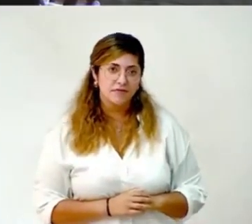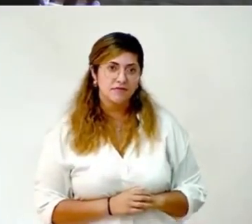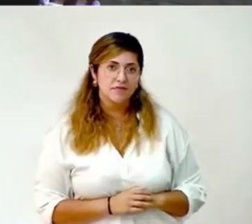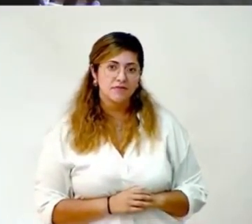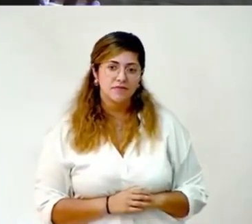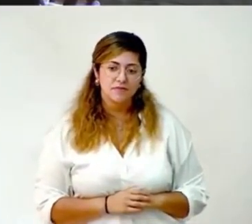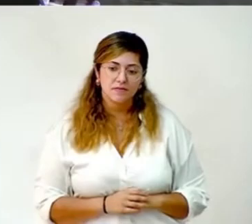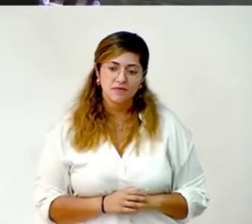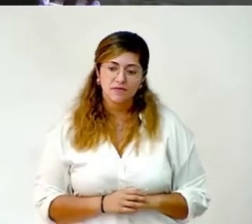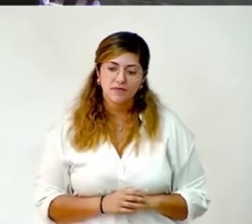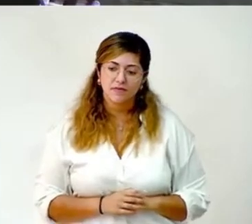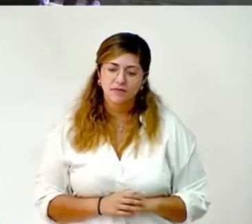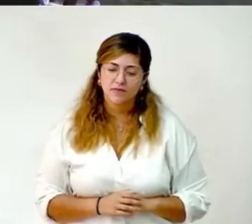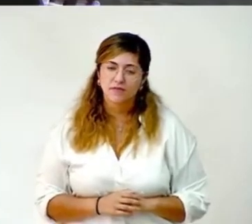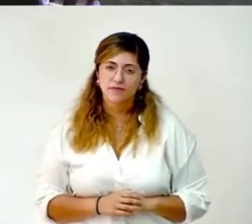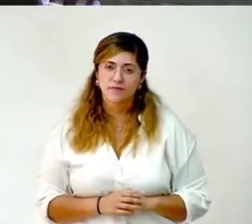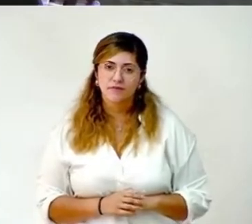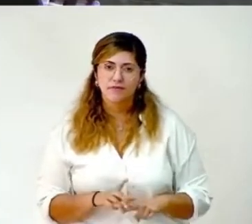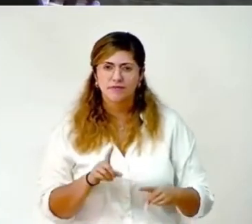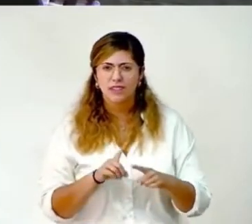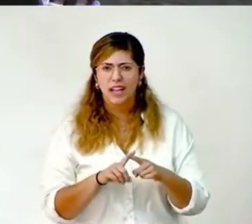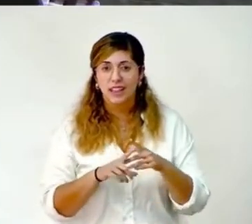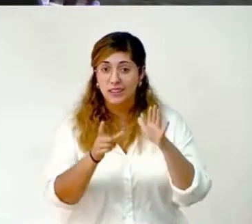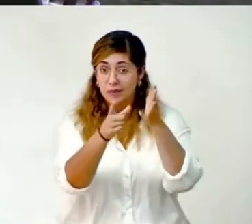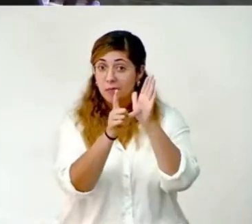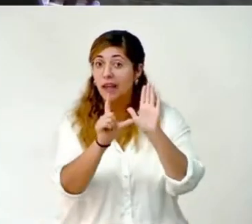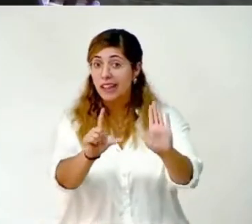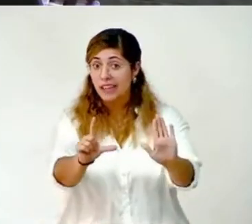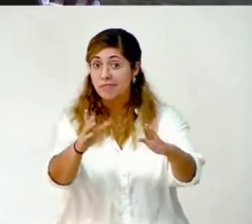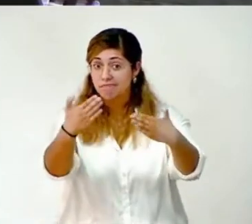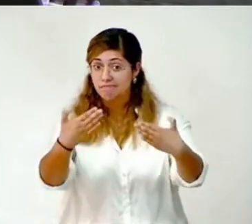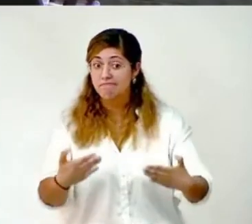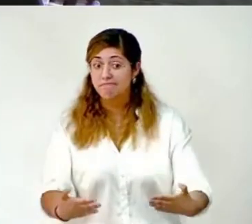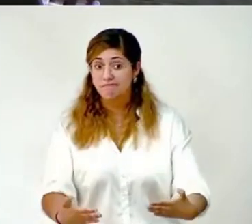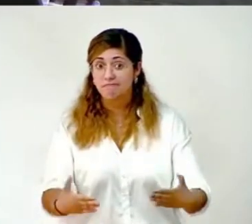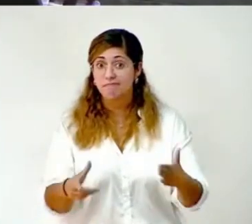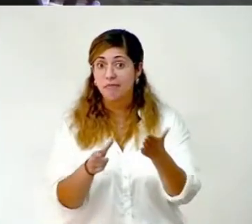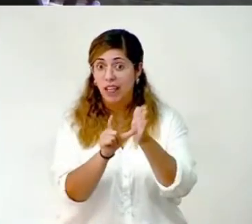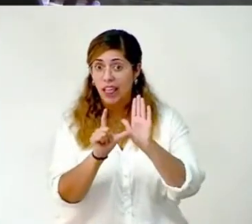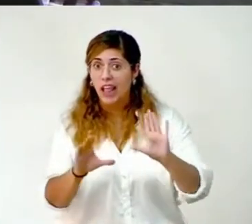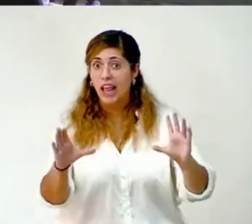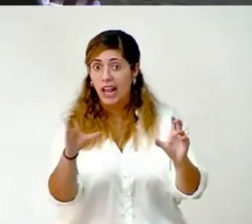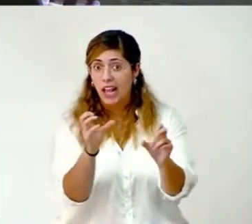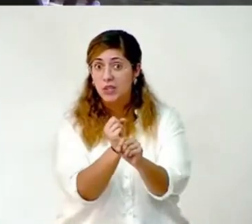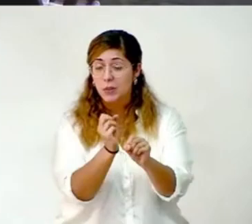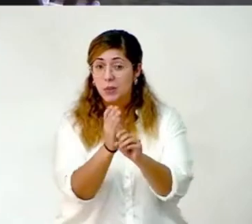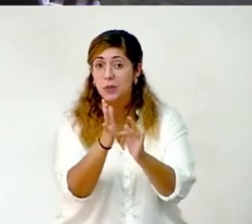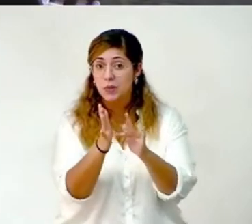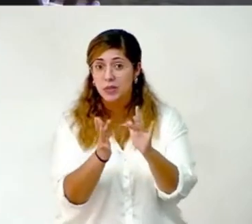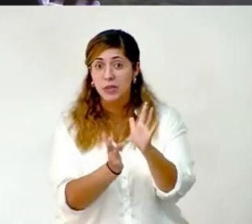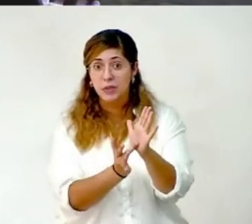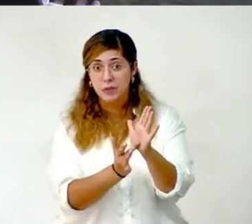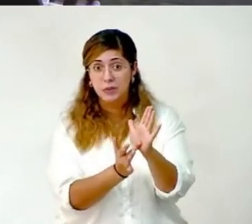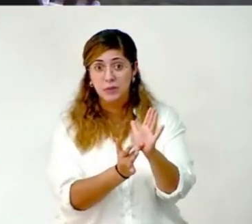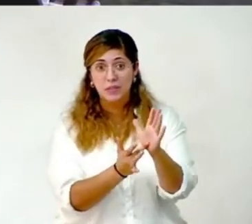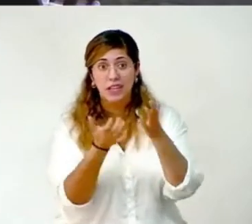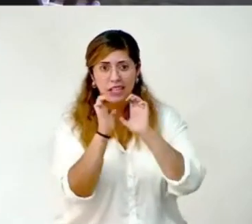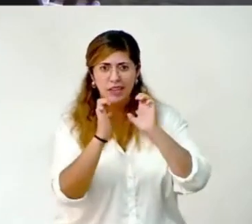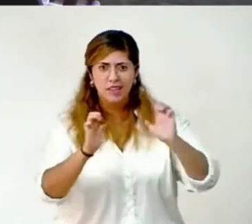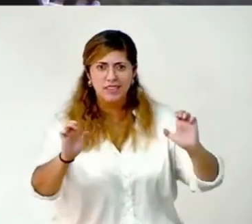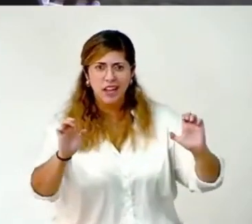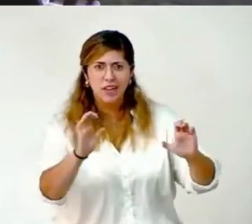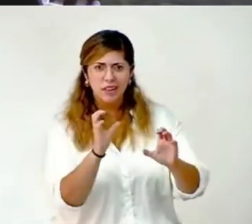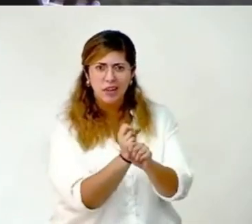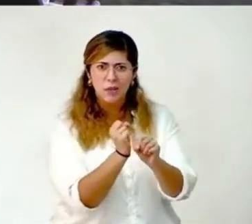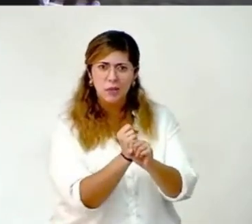de que existe um grande mandamento diante de nós, que foi resumido por Cristo e registrado pelos